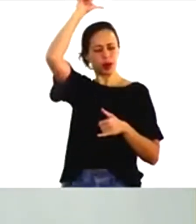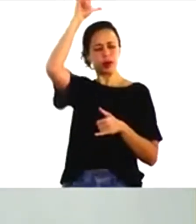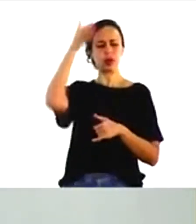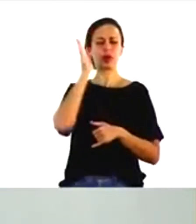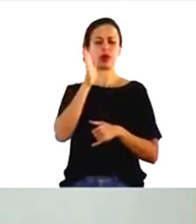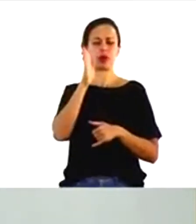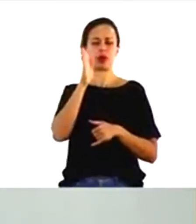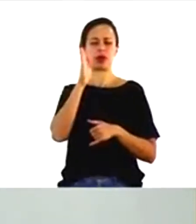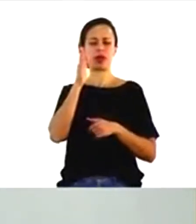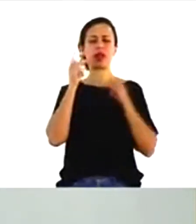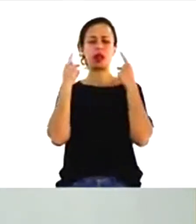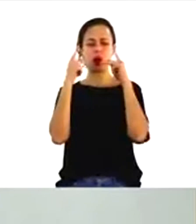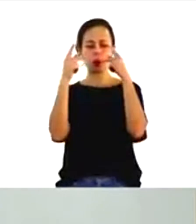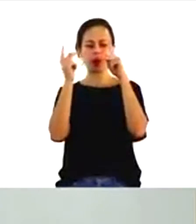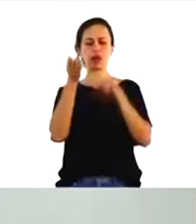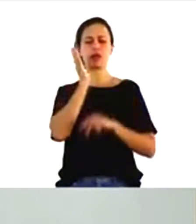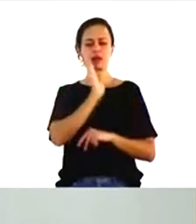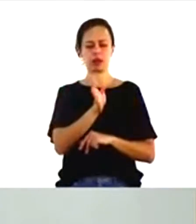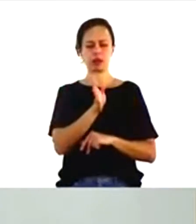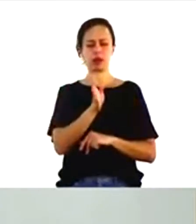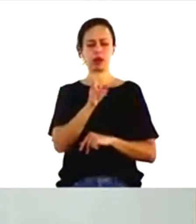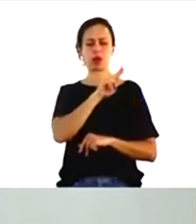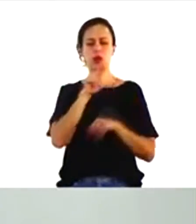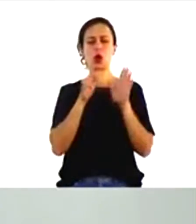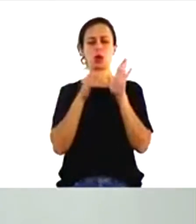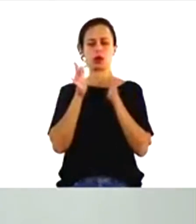nome. Amém.